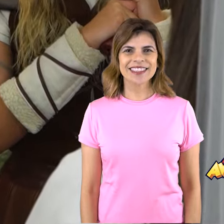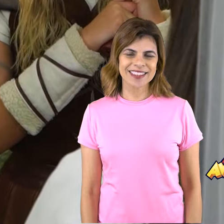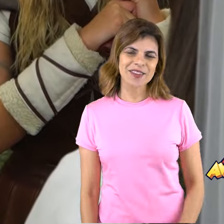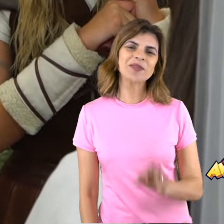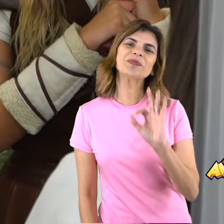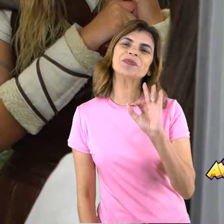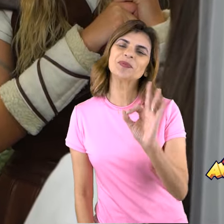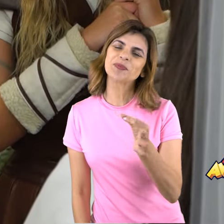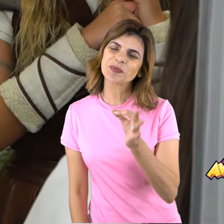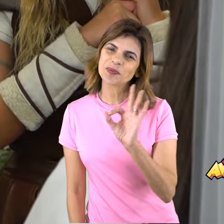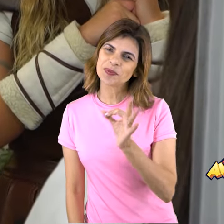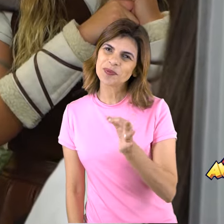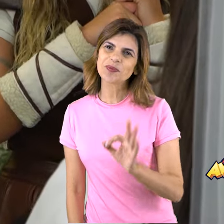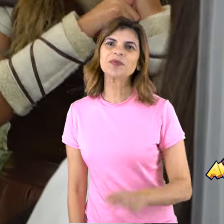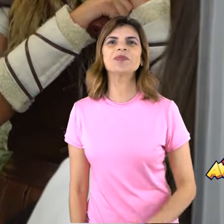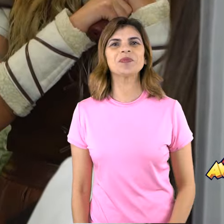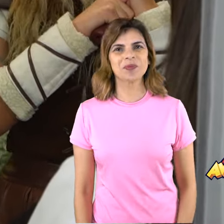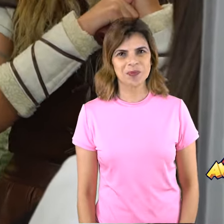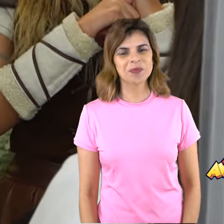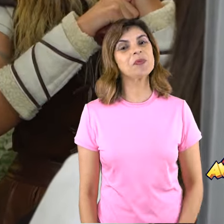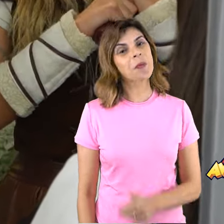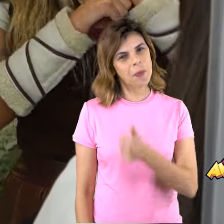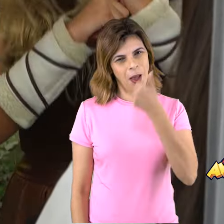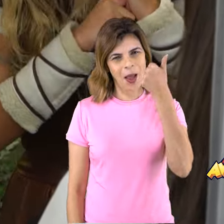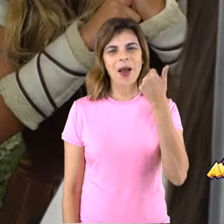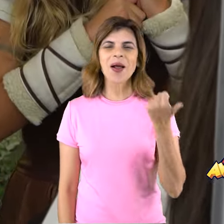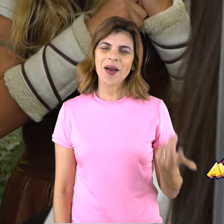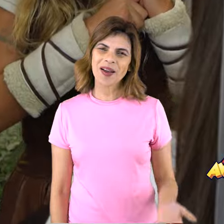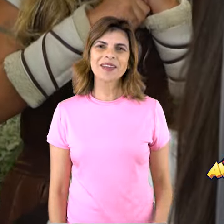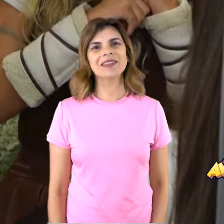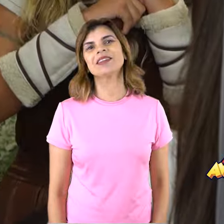assim está melhor